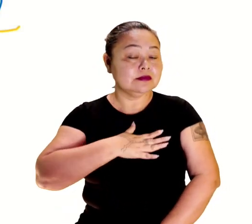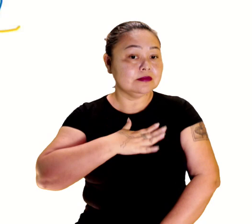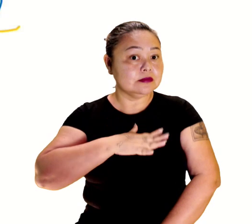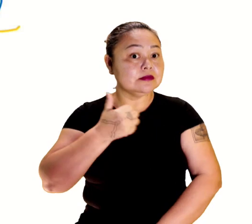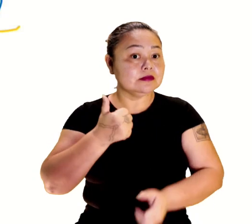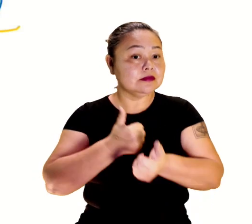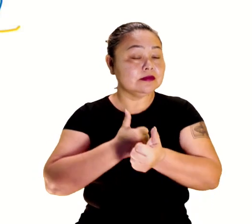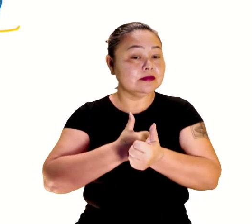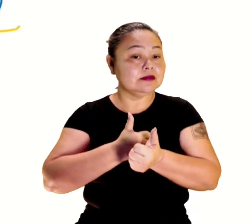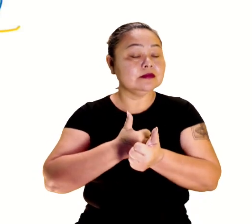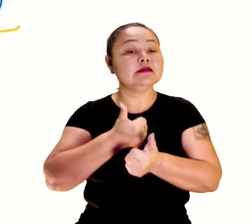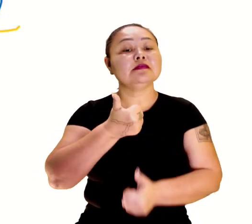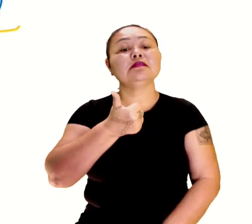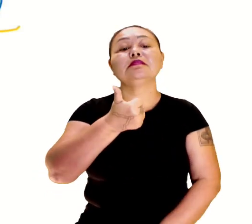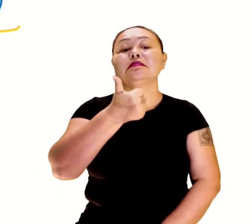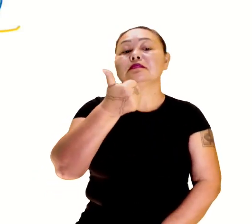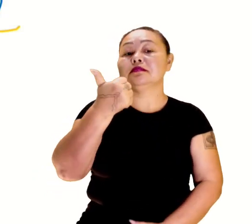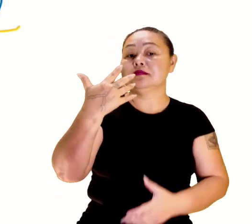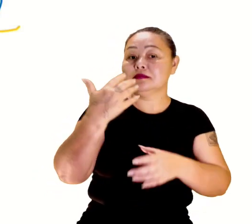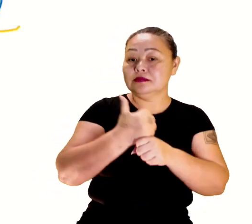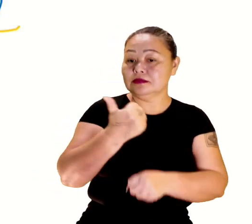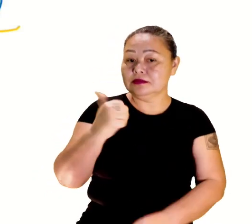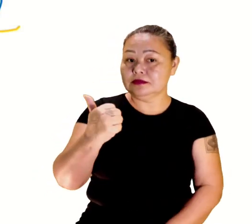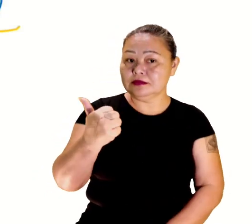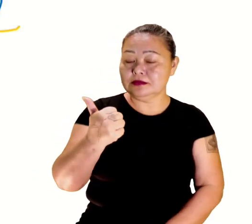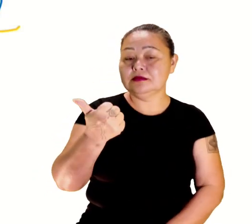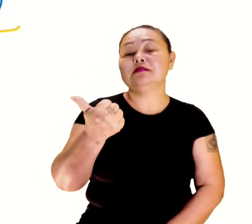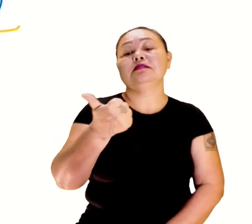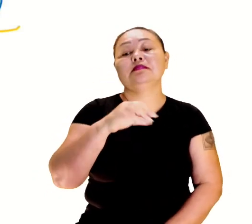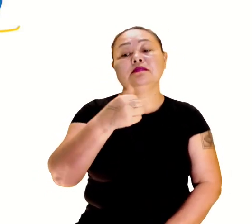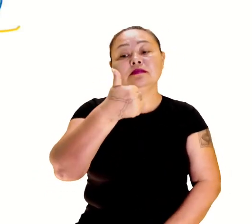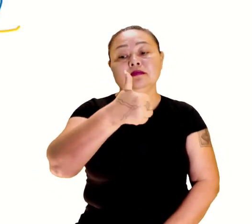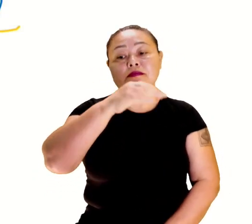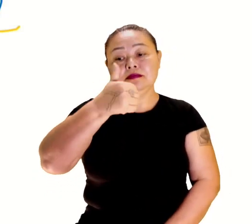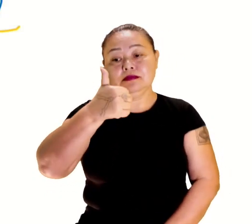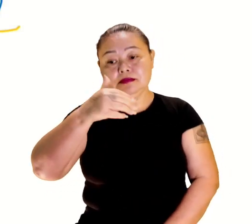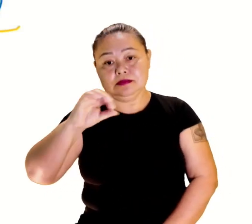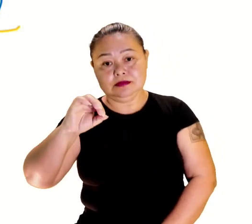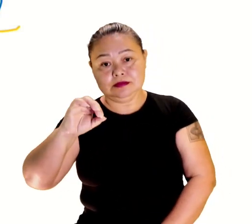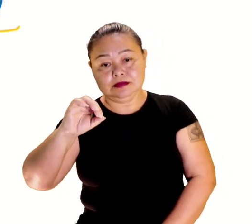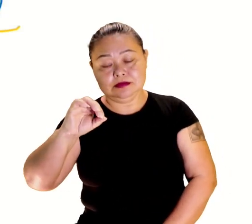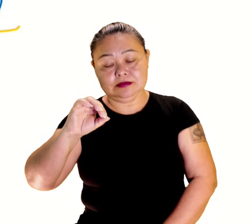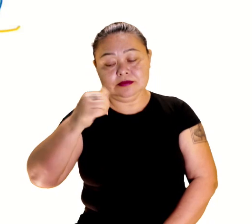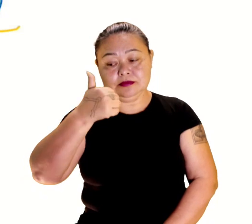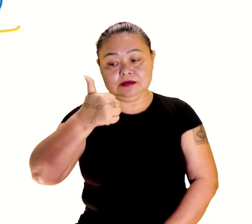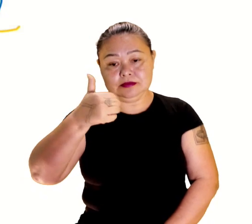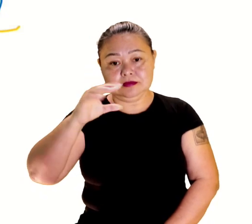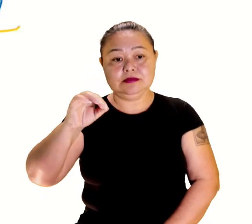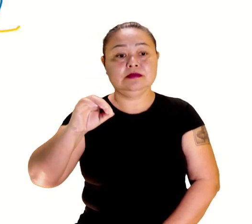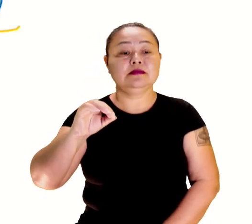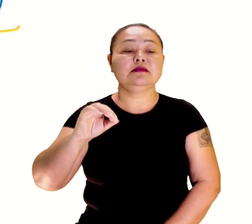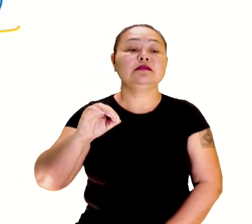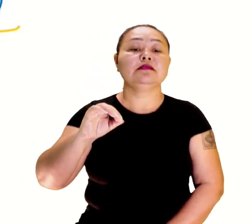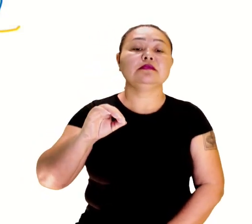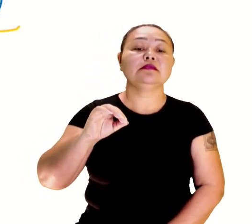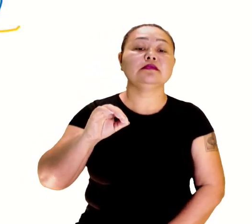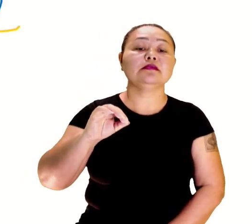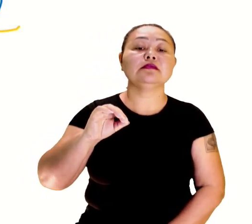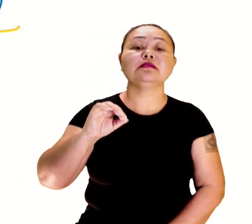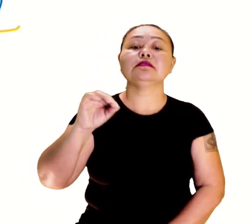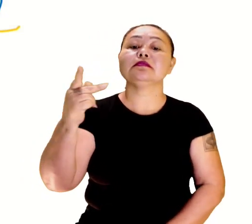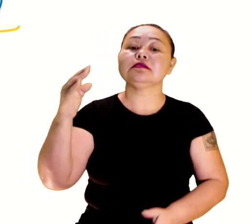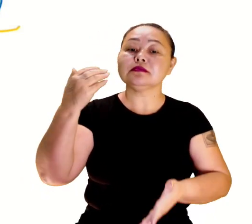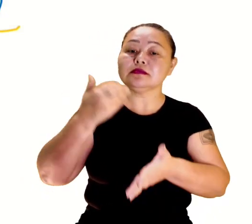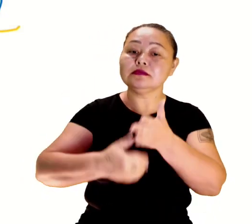tentar? Vamos lá. Vamos lá. 10 mais 1? 11. 11 vezes 10? 110. 110, né? Vamos pensando aqui. 10 menos